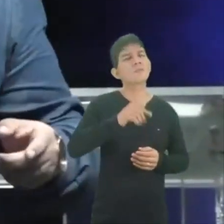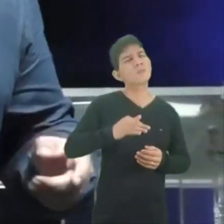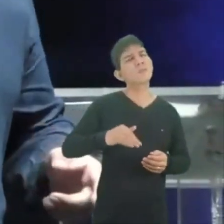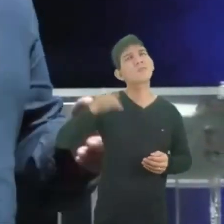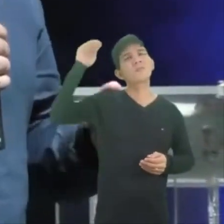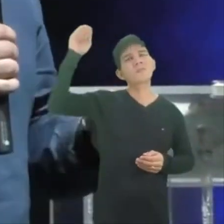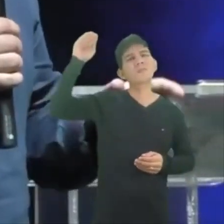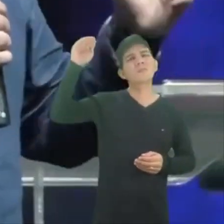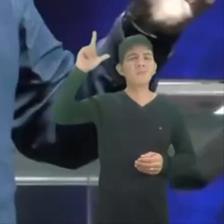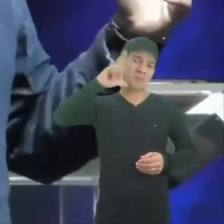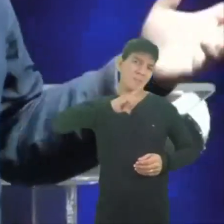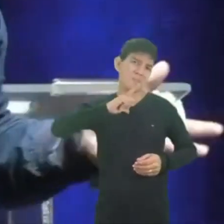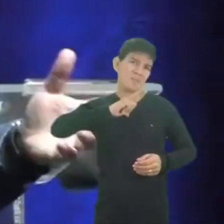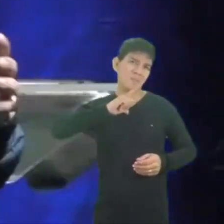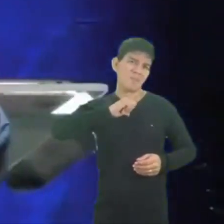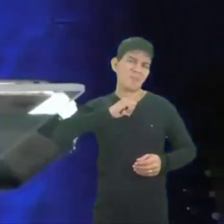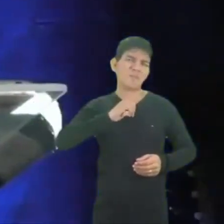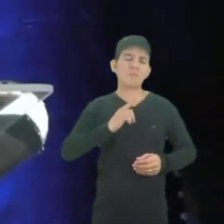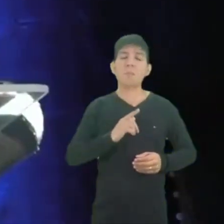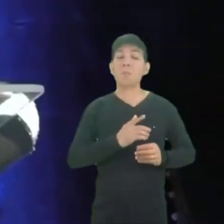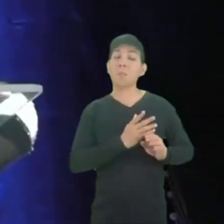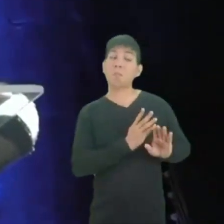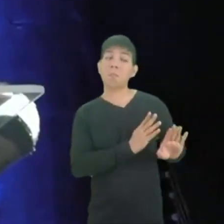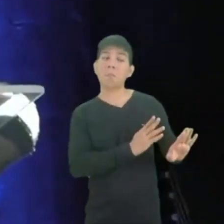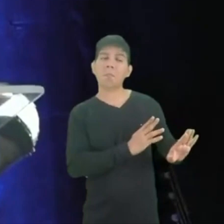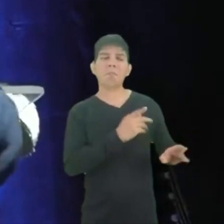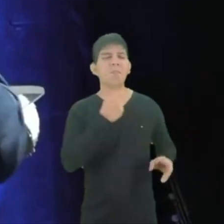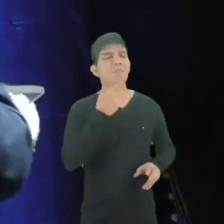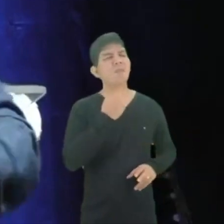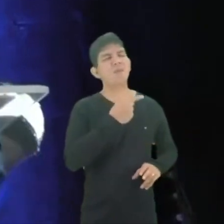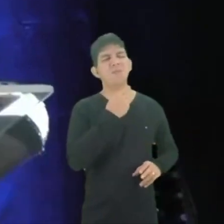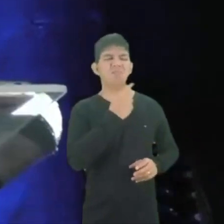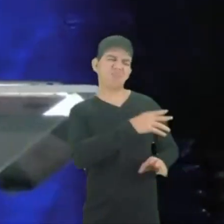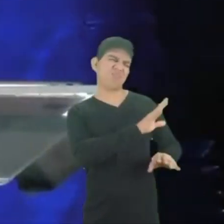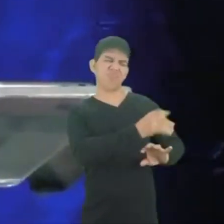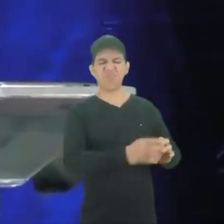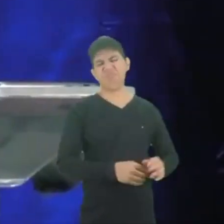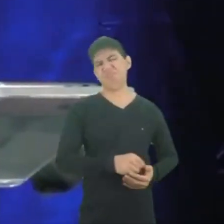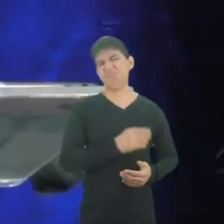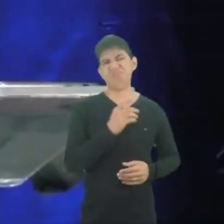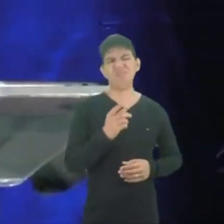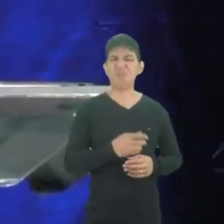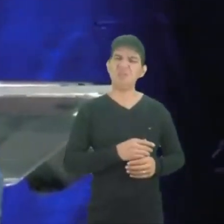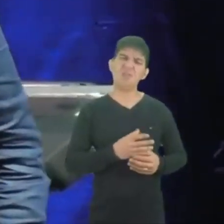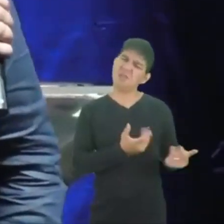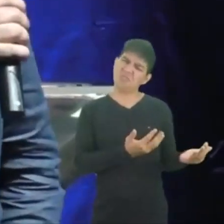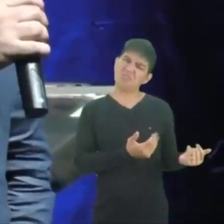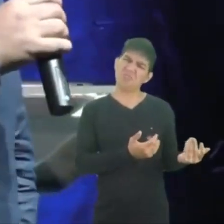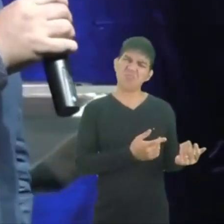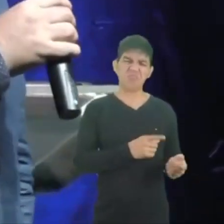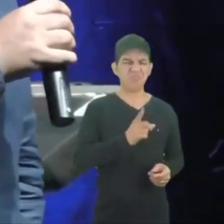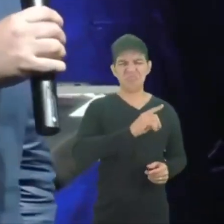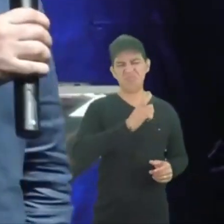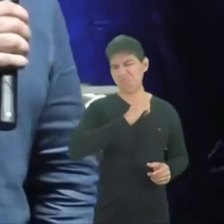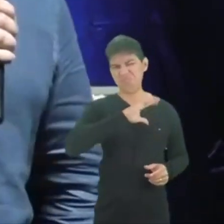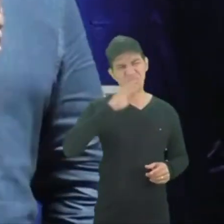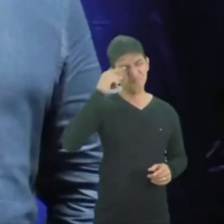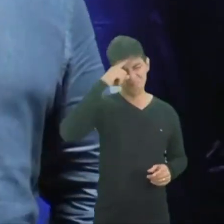vezes tem um certo preconceito ao dizer que isso aí, né, adolescente, não tem dificuldade na vida